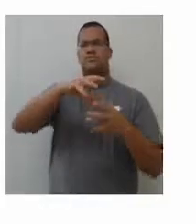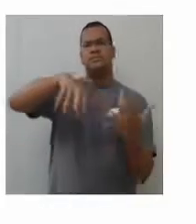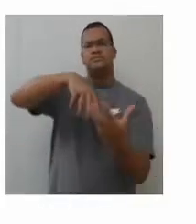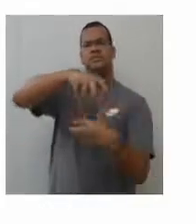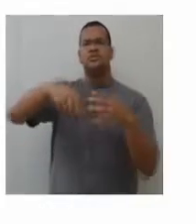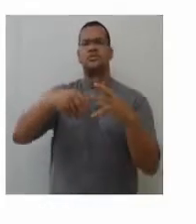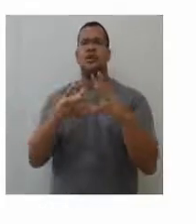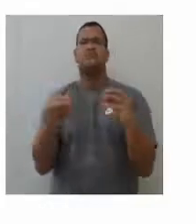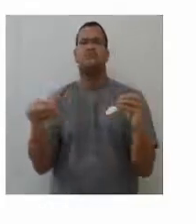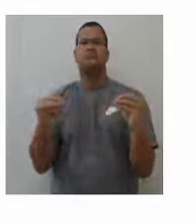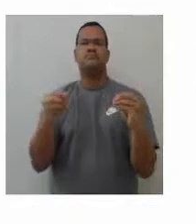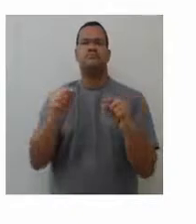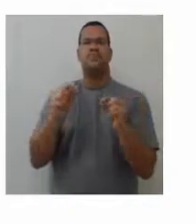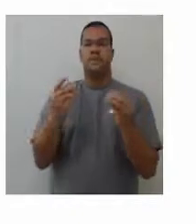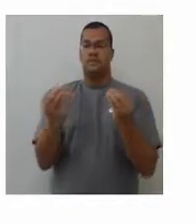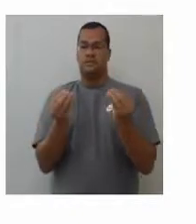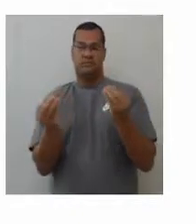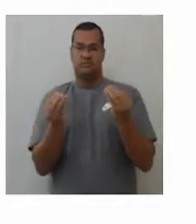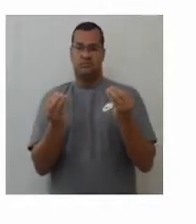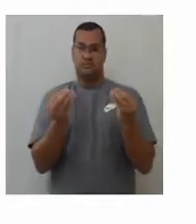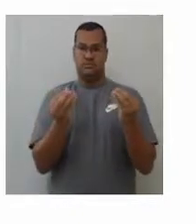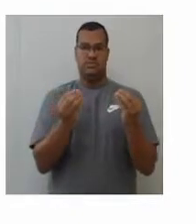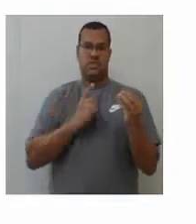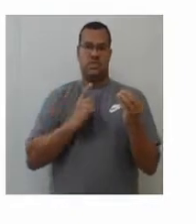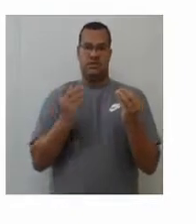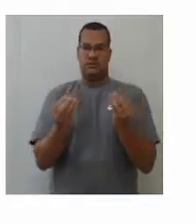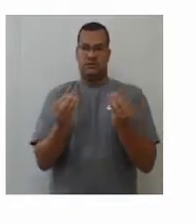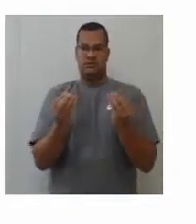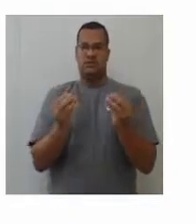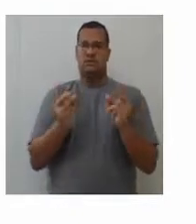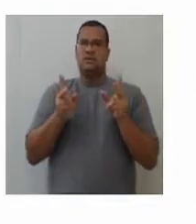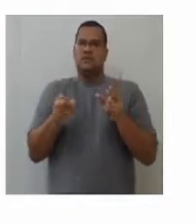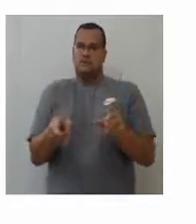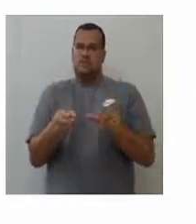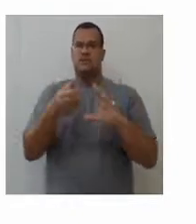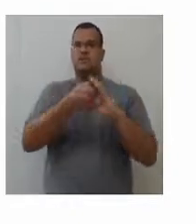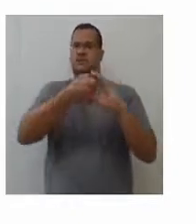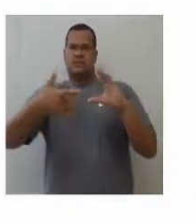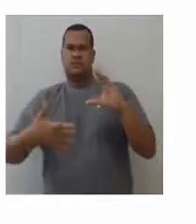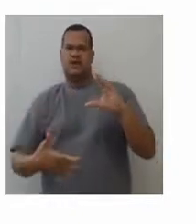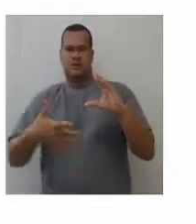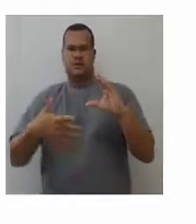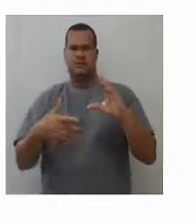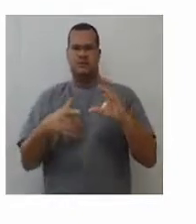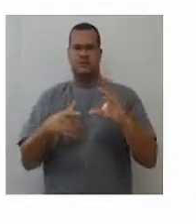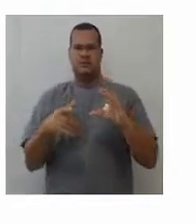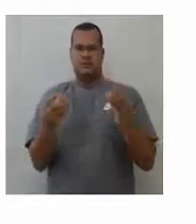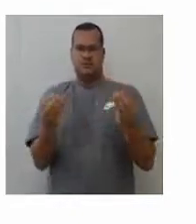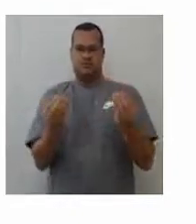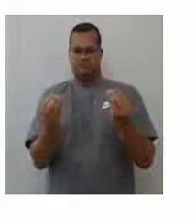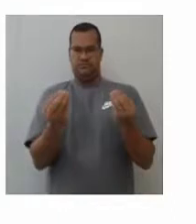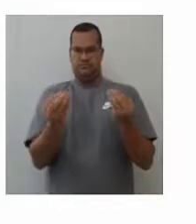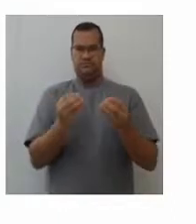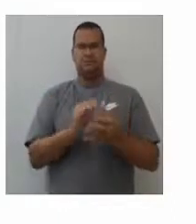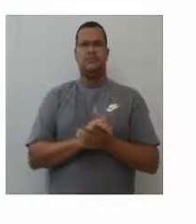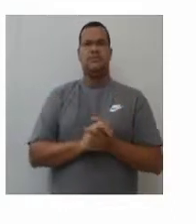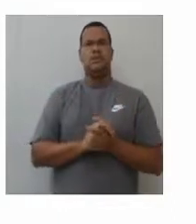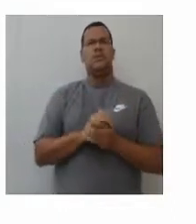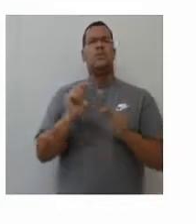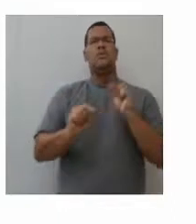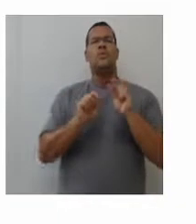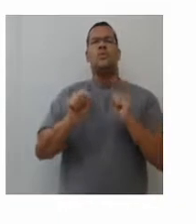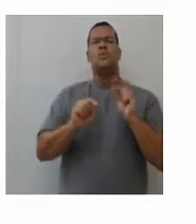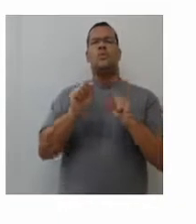ou mais espécies químicas diferentes que apresentam as mesmas propriedades em toda a sua extensão. O que é